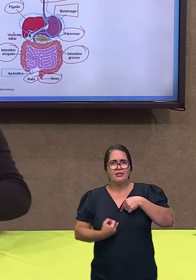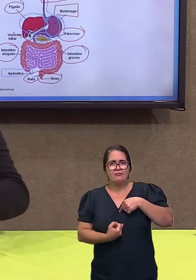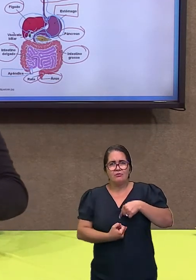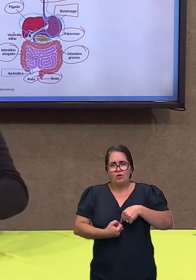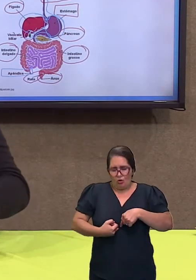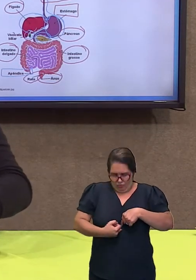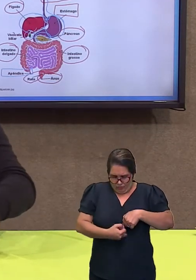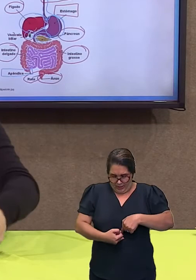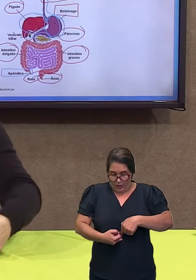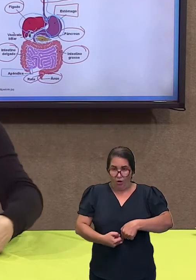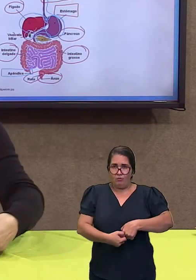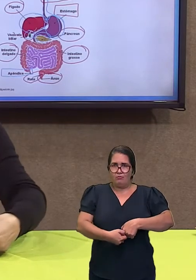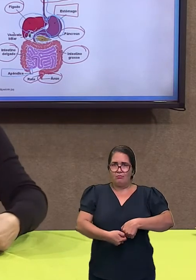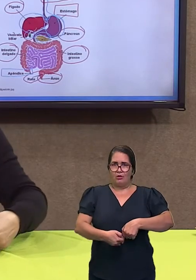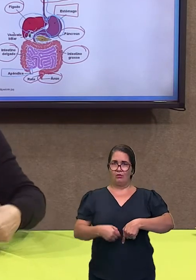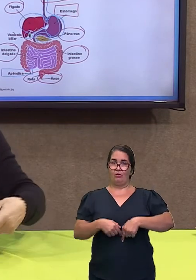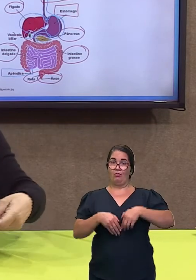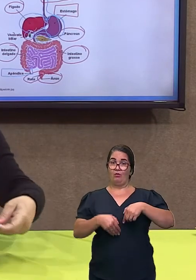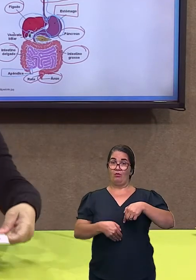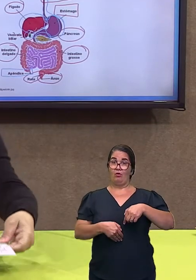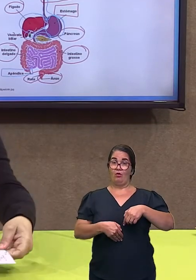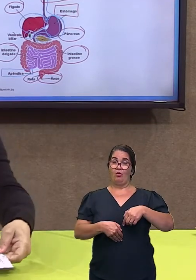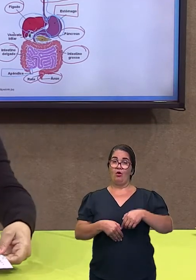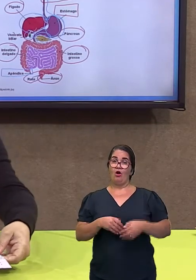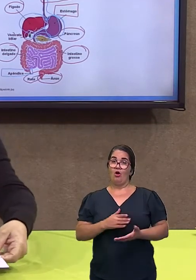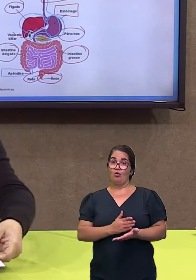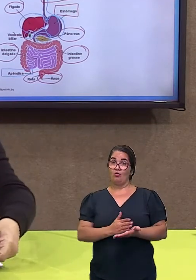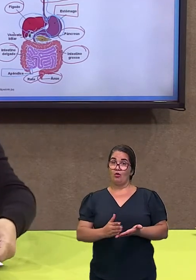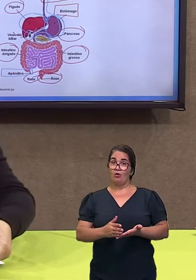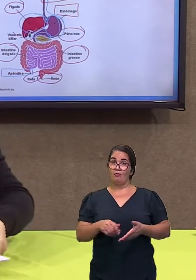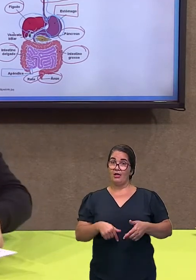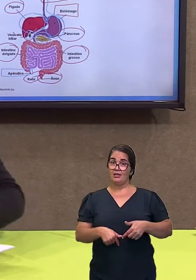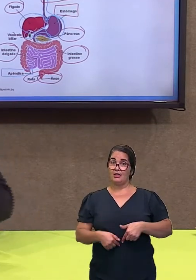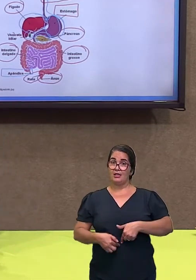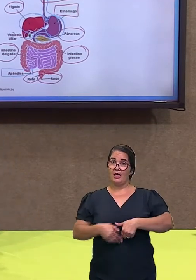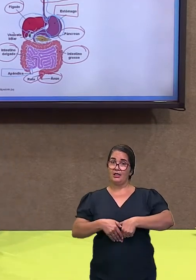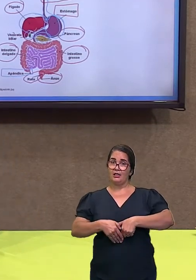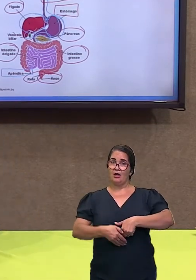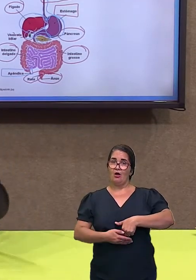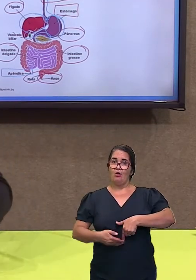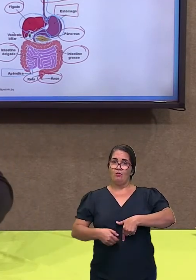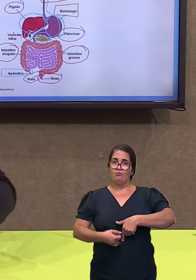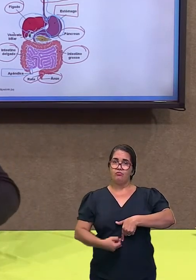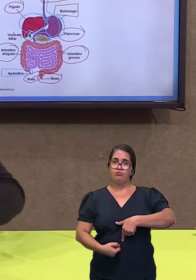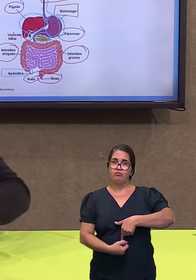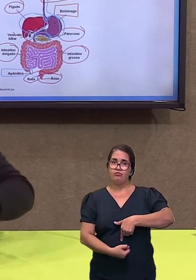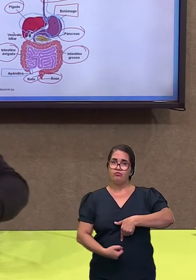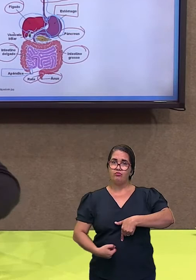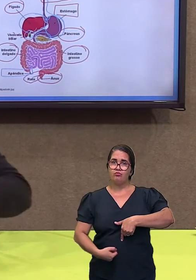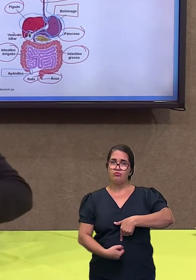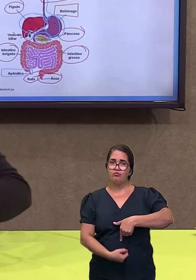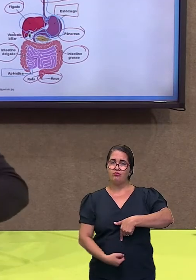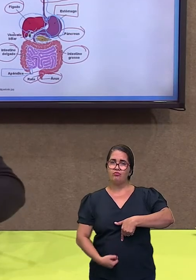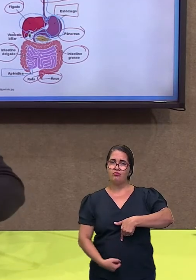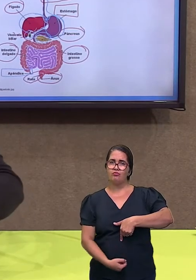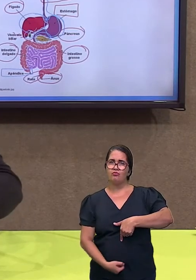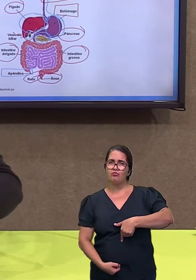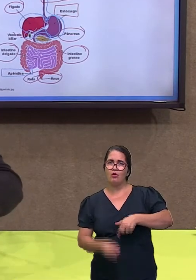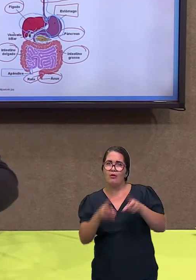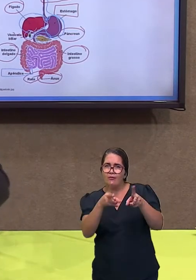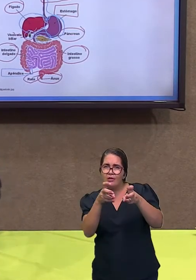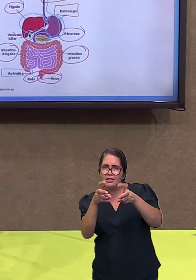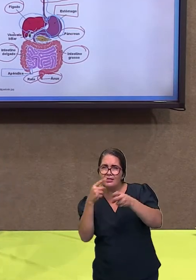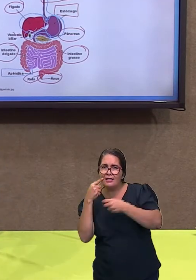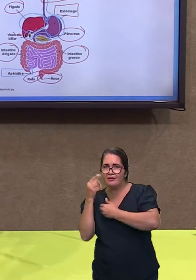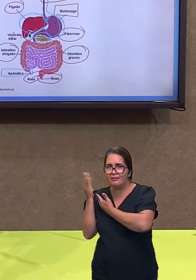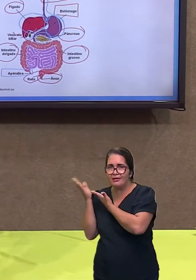de colocar. Vou colocar ela aqui, porque aí vocês conseguem perceber o que eu estou